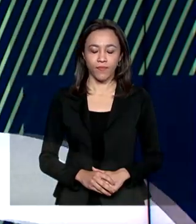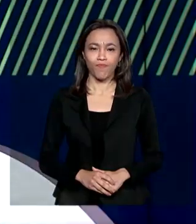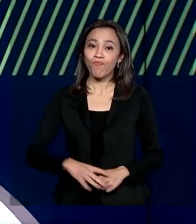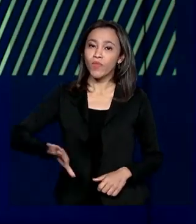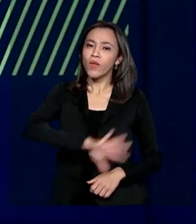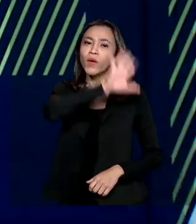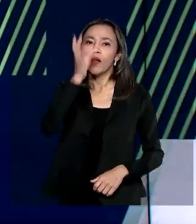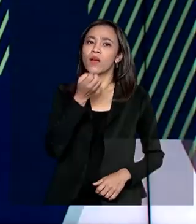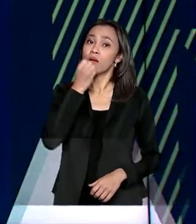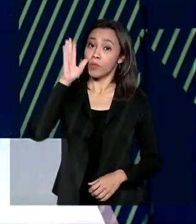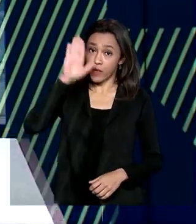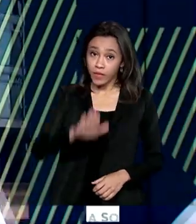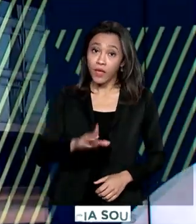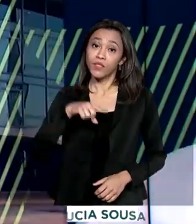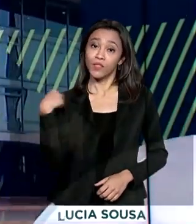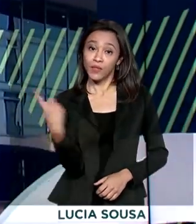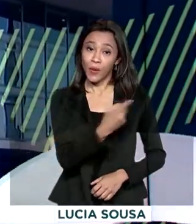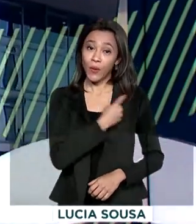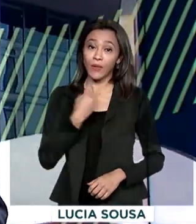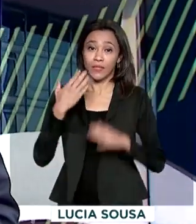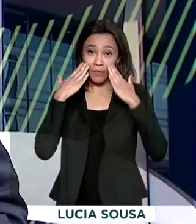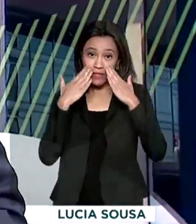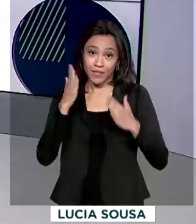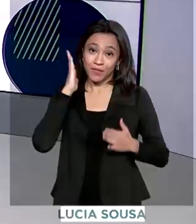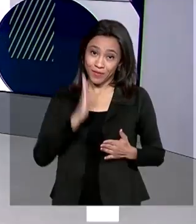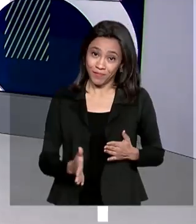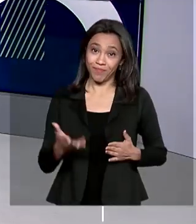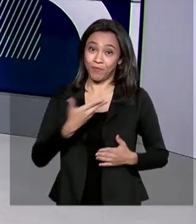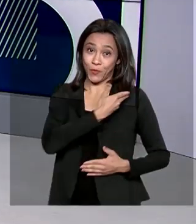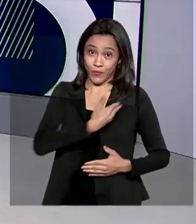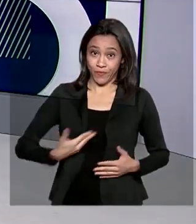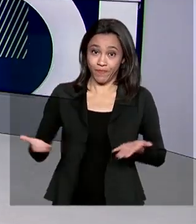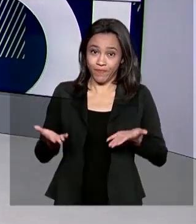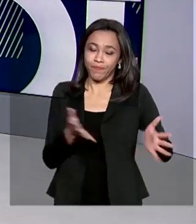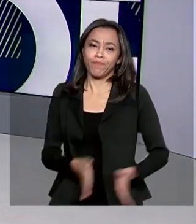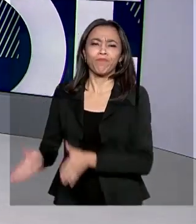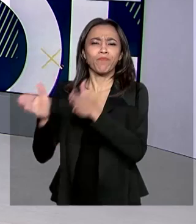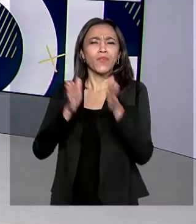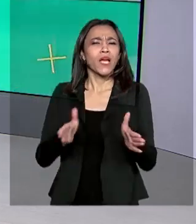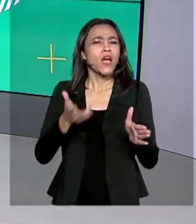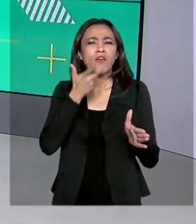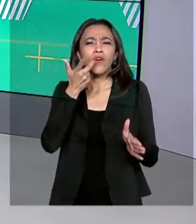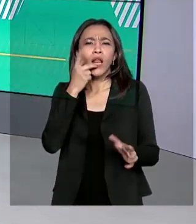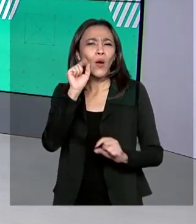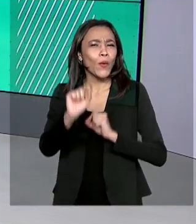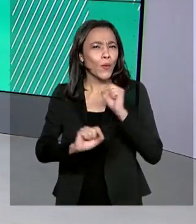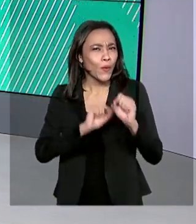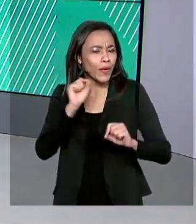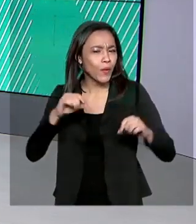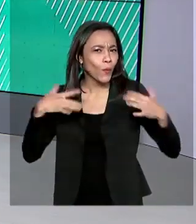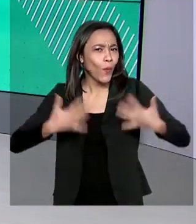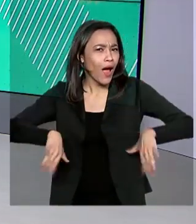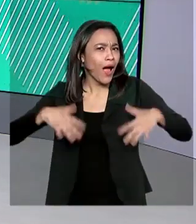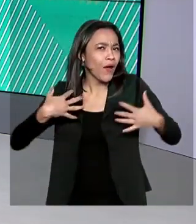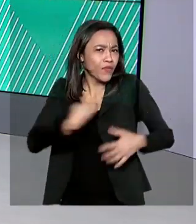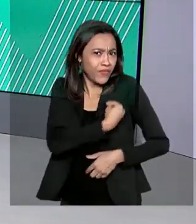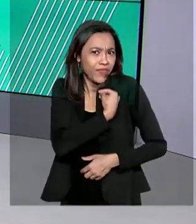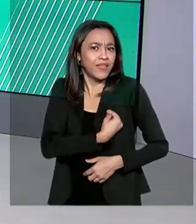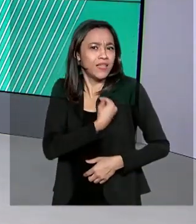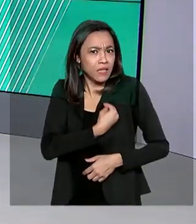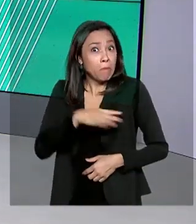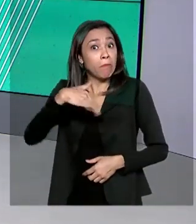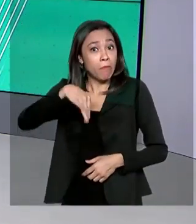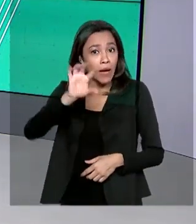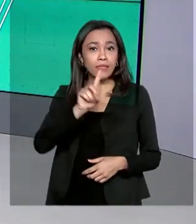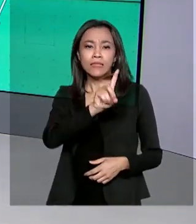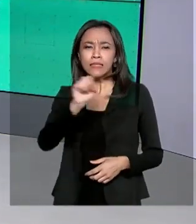Olá, boa tarde. O governo agora já está no ar. A gente começa falando do chamado placar da vida. Mais de 100 mil